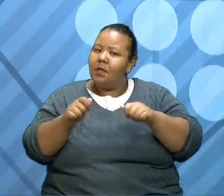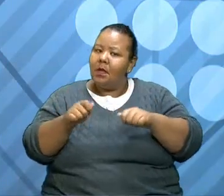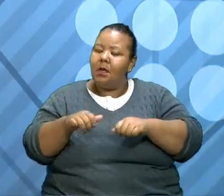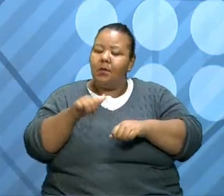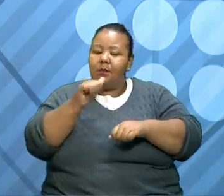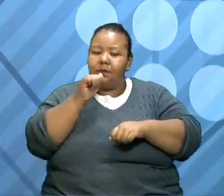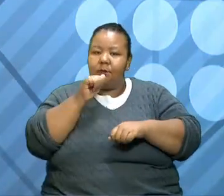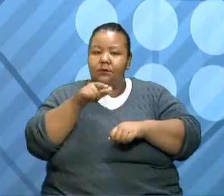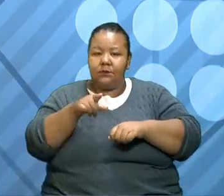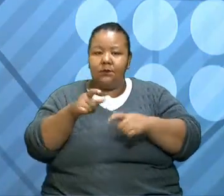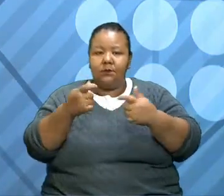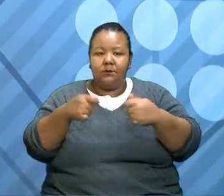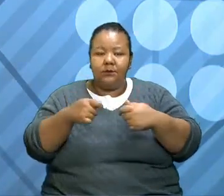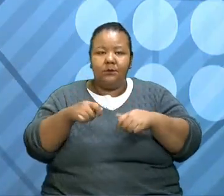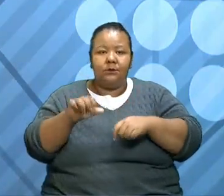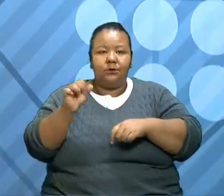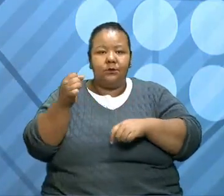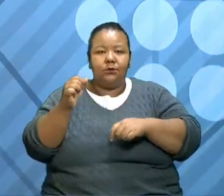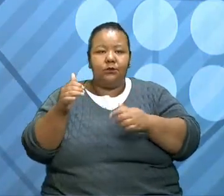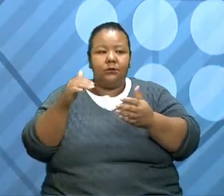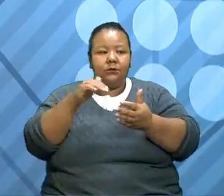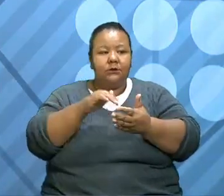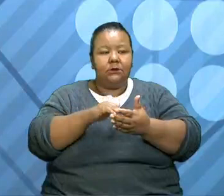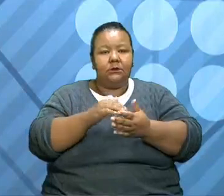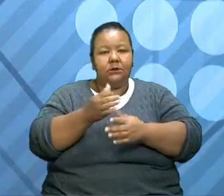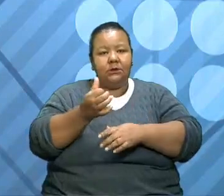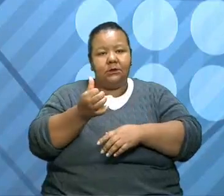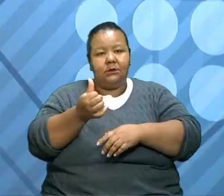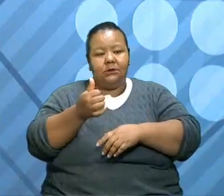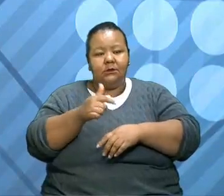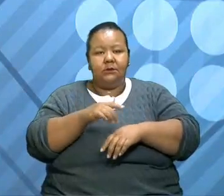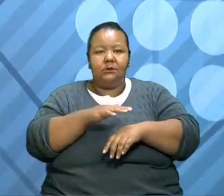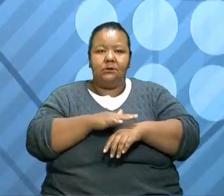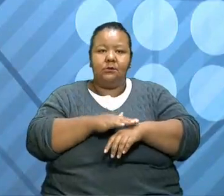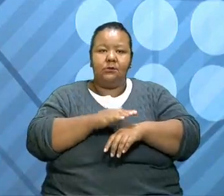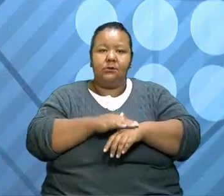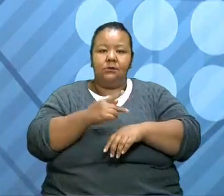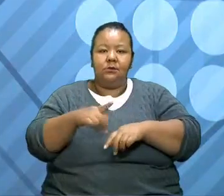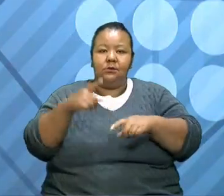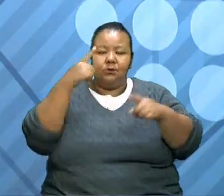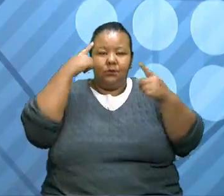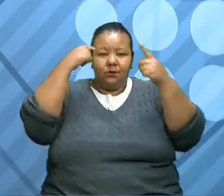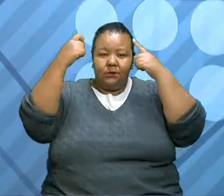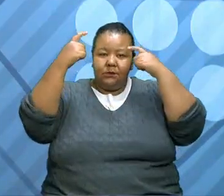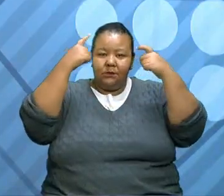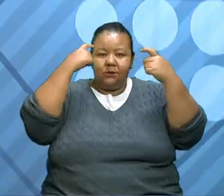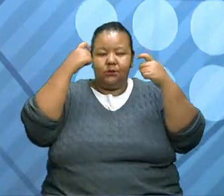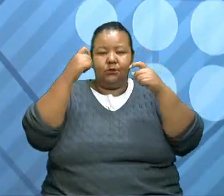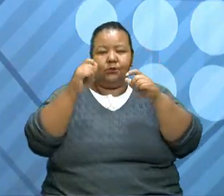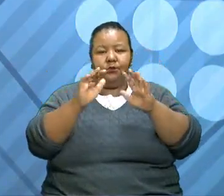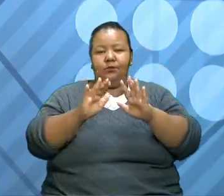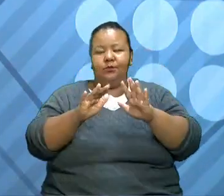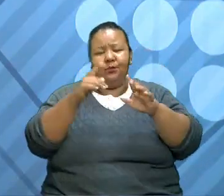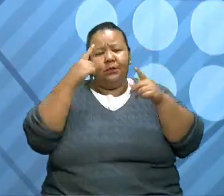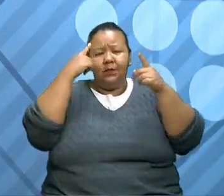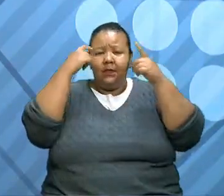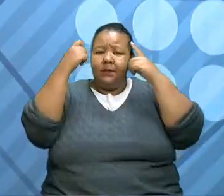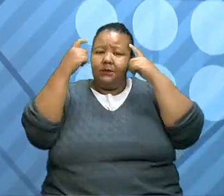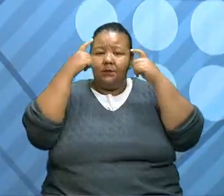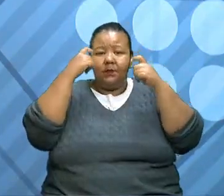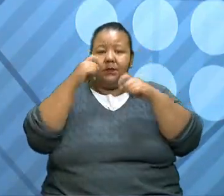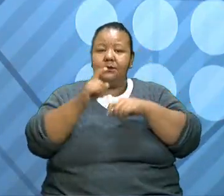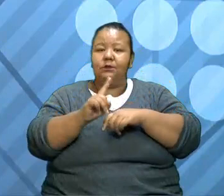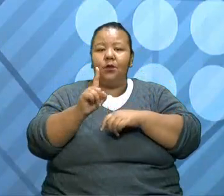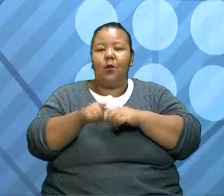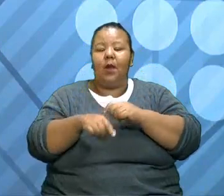você vai ter que trabalhar das 8 às 6 e esse é o momento de você ser criativo? criatividade vai muito além de